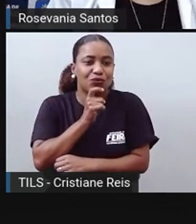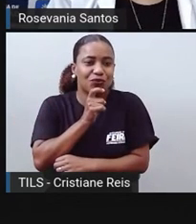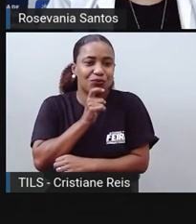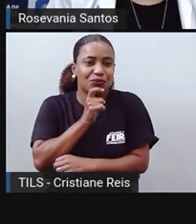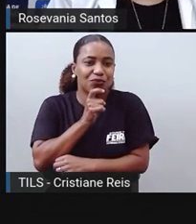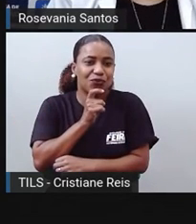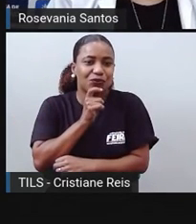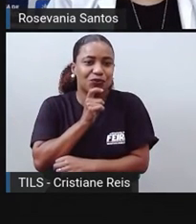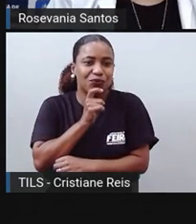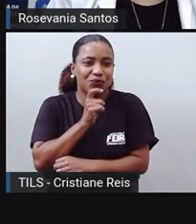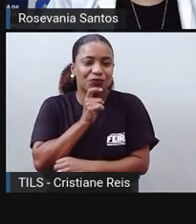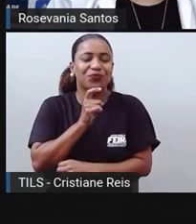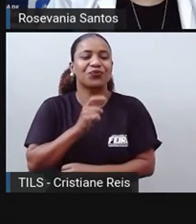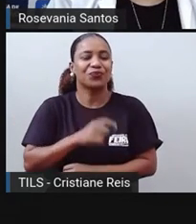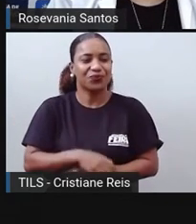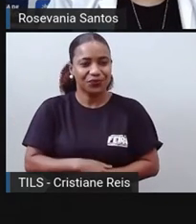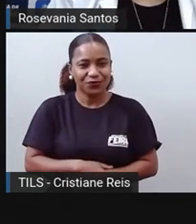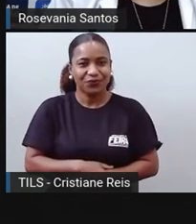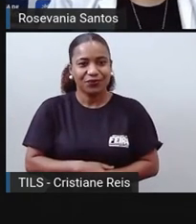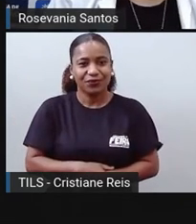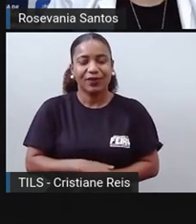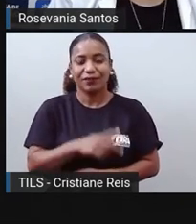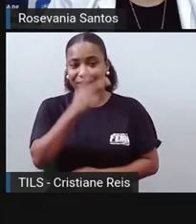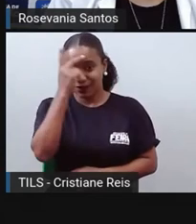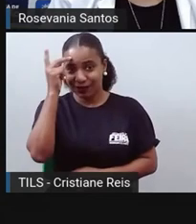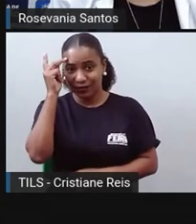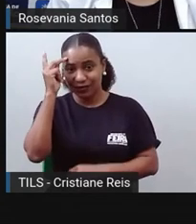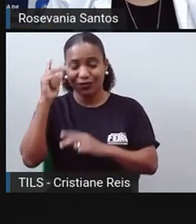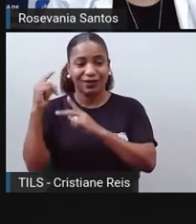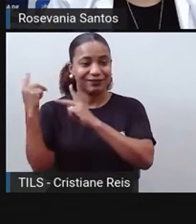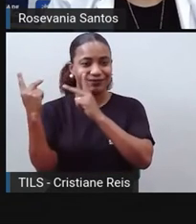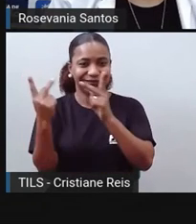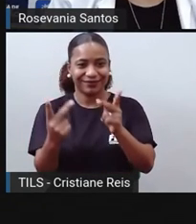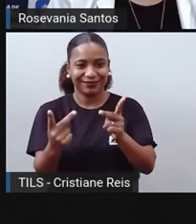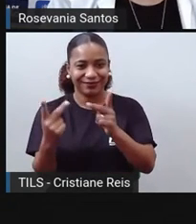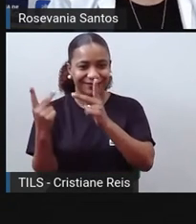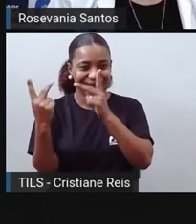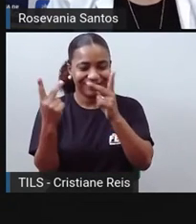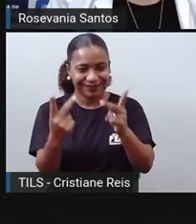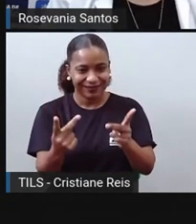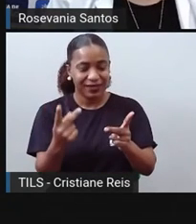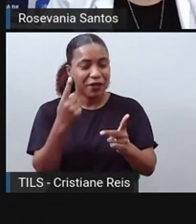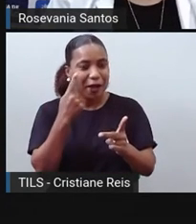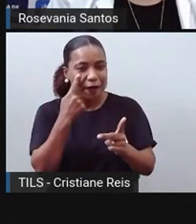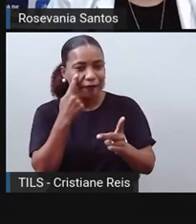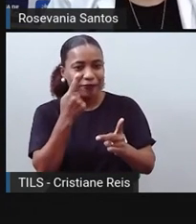bora dizer assim, ponto turístico certo à observação do céu,